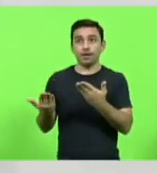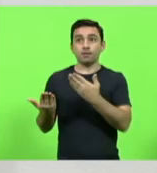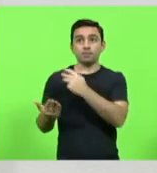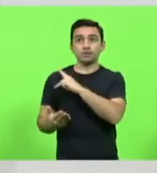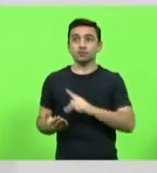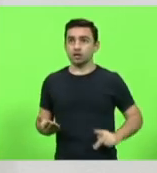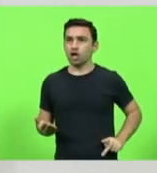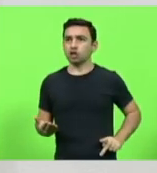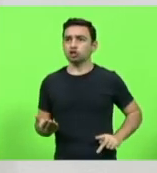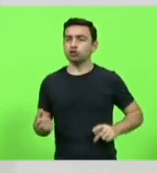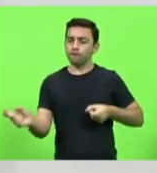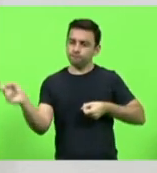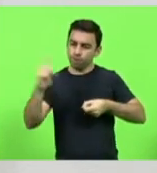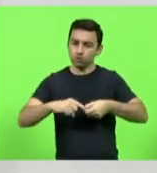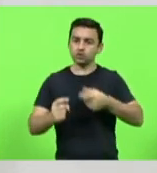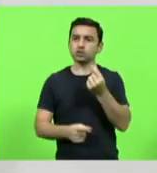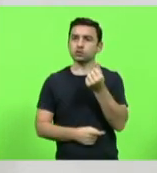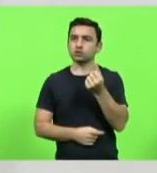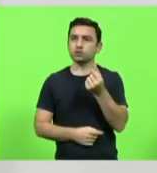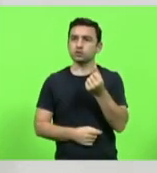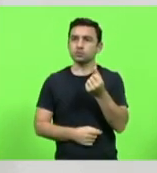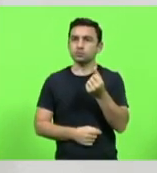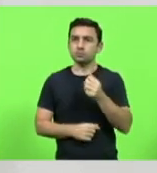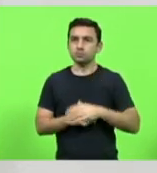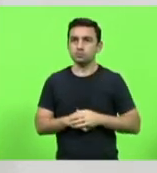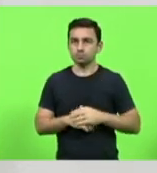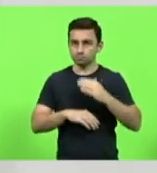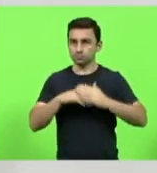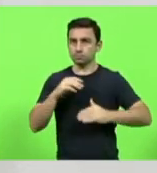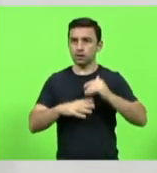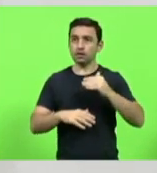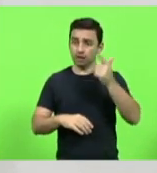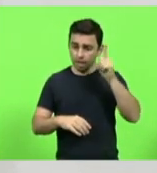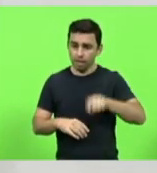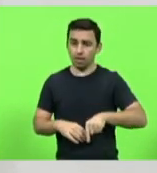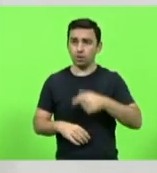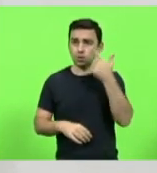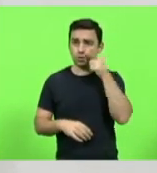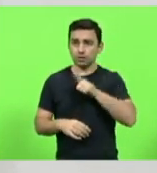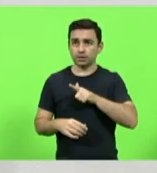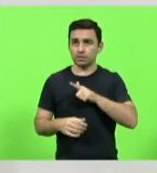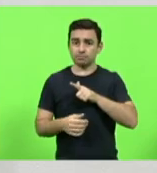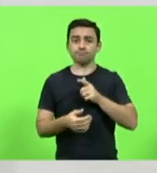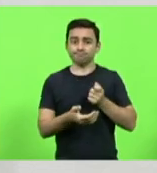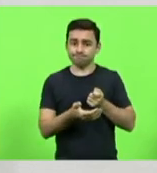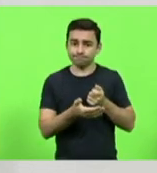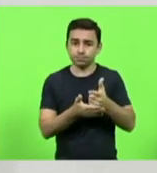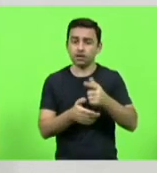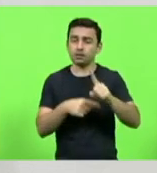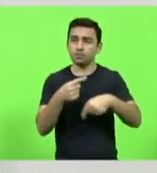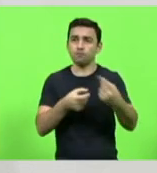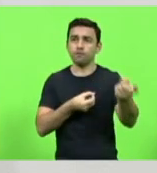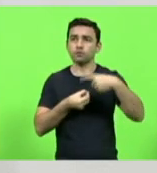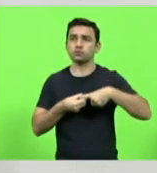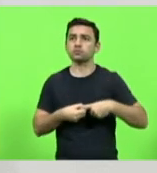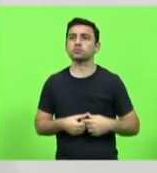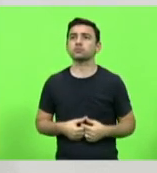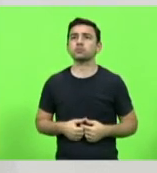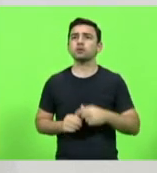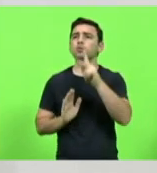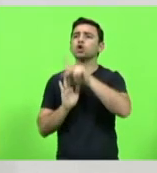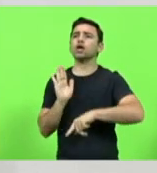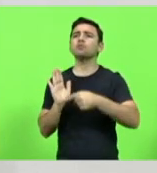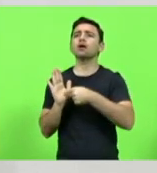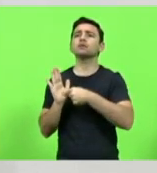devolveu esse recurso a Santa Catarina. Na prática, foi um adiantamento. O que a gente sabe desse projeto?